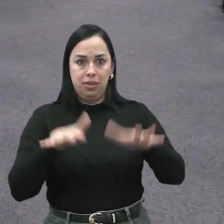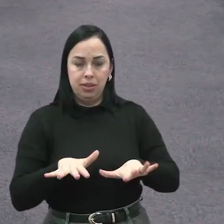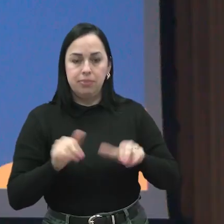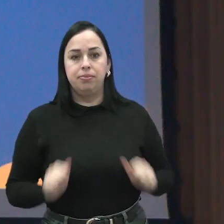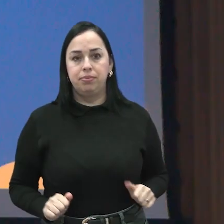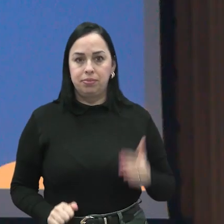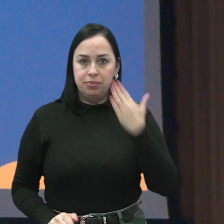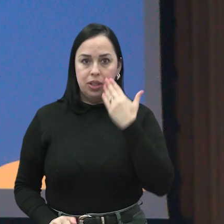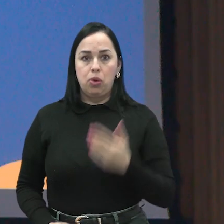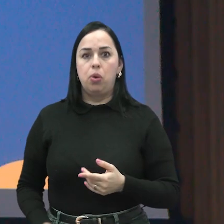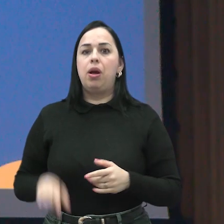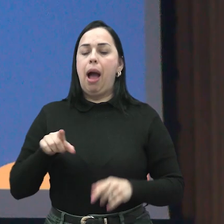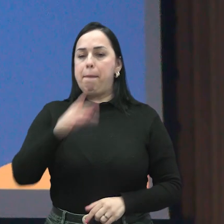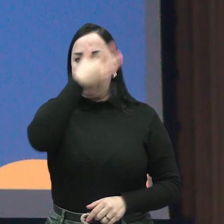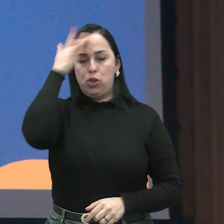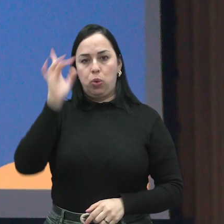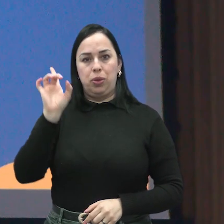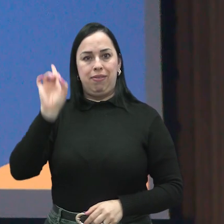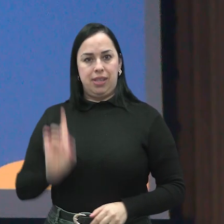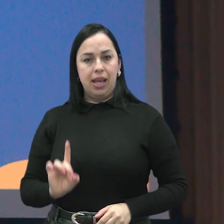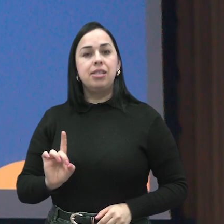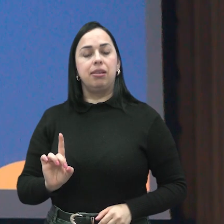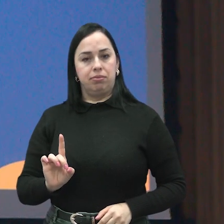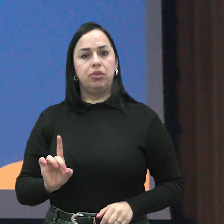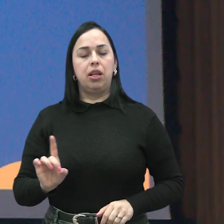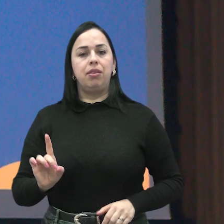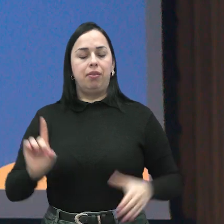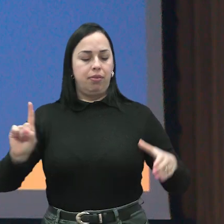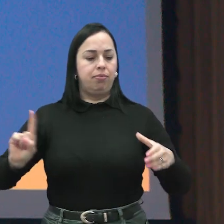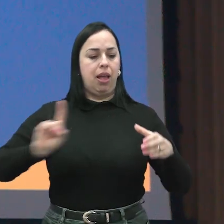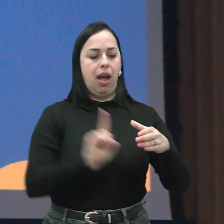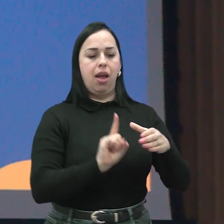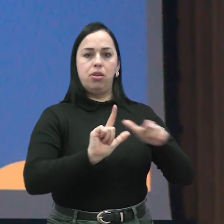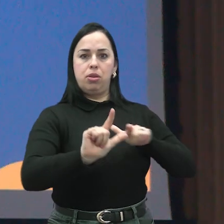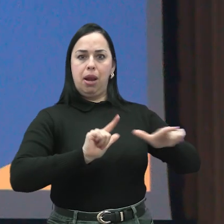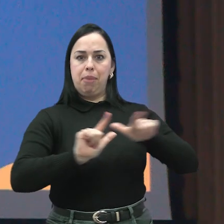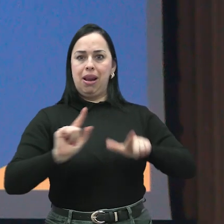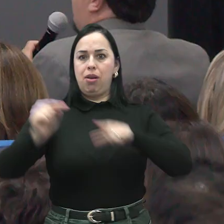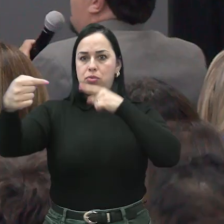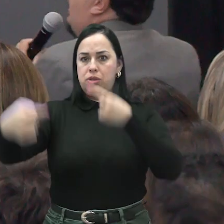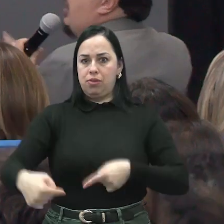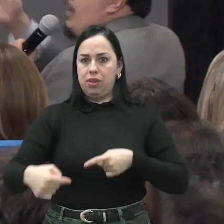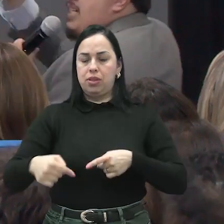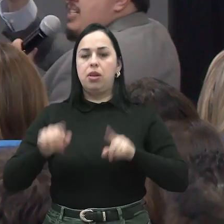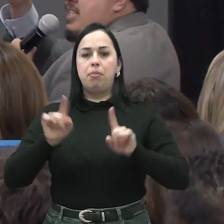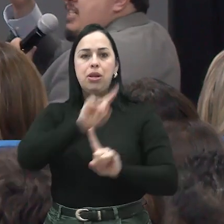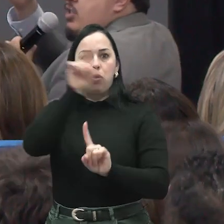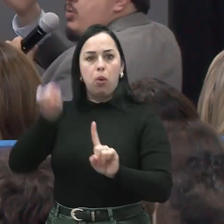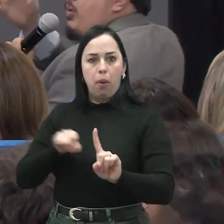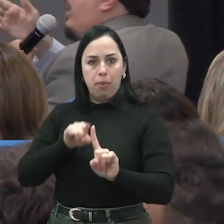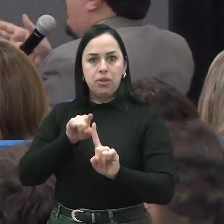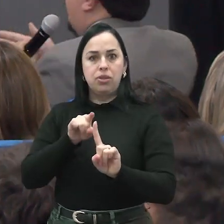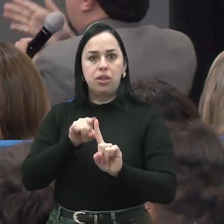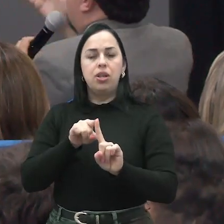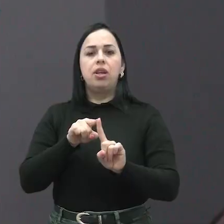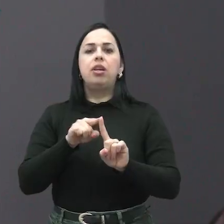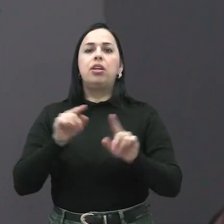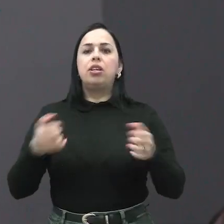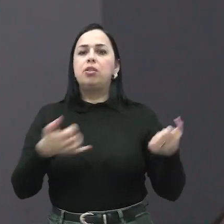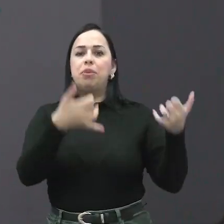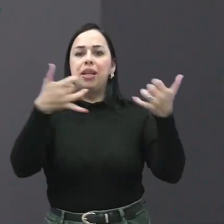inclusão. Intitulado Os Desafios da Pessoa com Deficiência no Mercado de Trabalho, o evento teve como